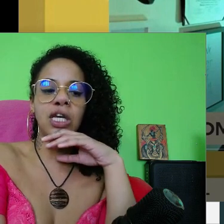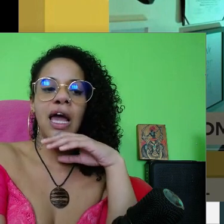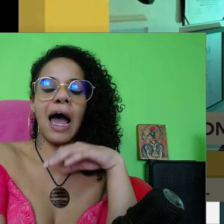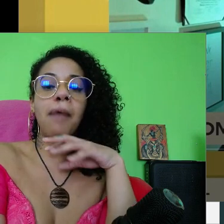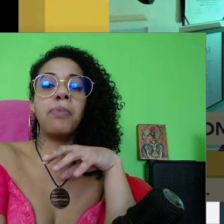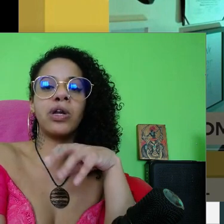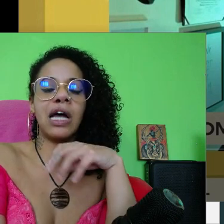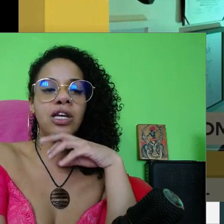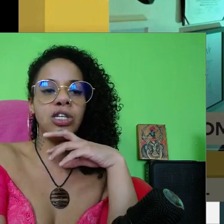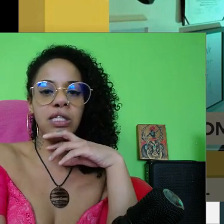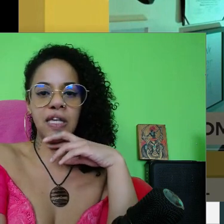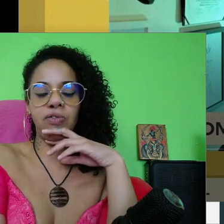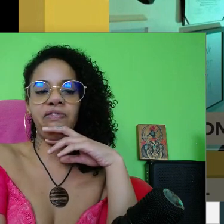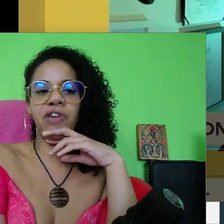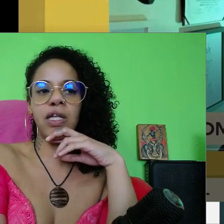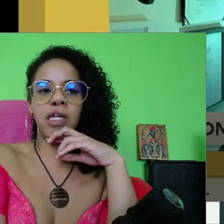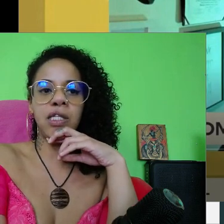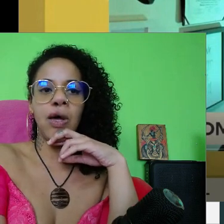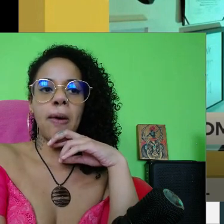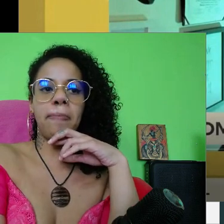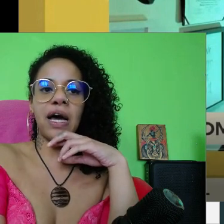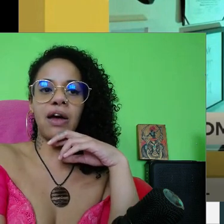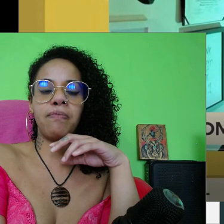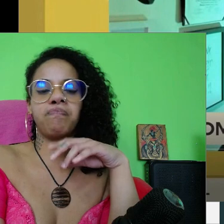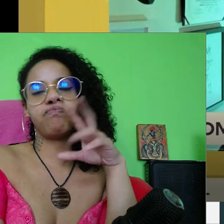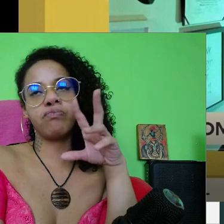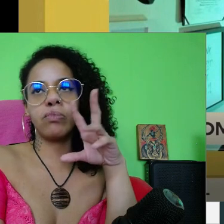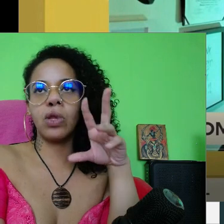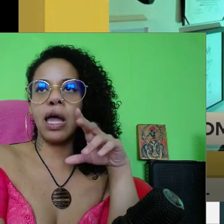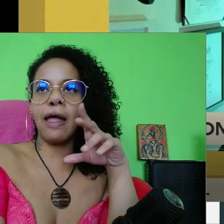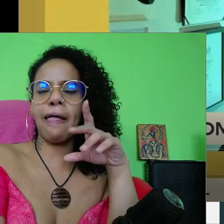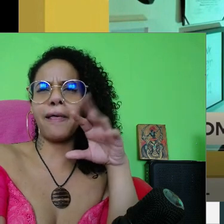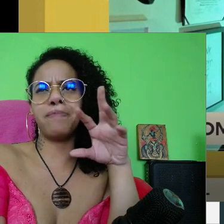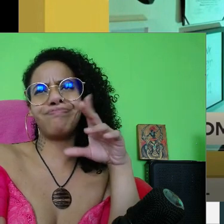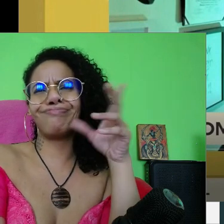tipos de abordagem sendo feitas para